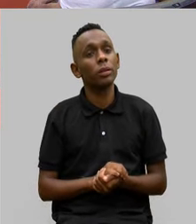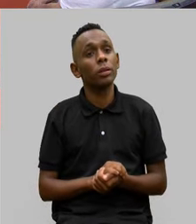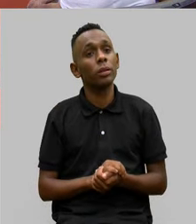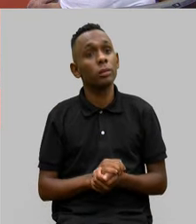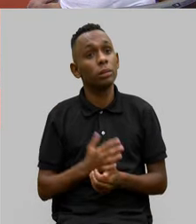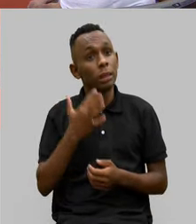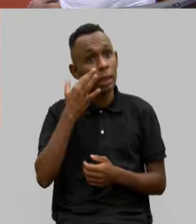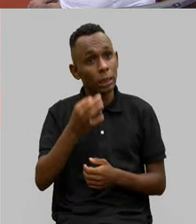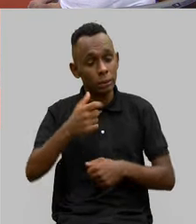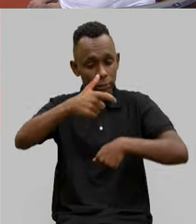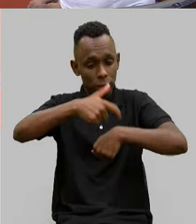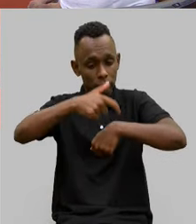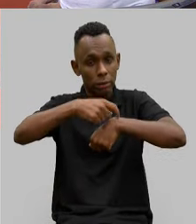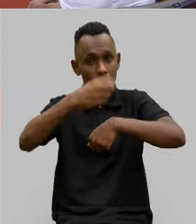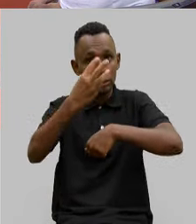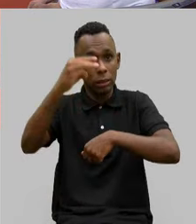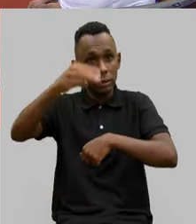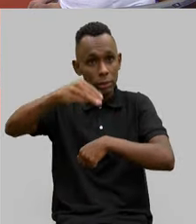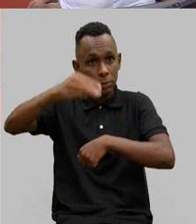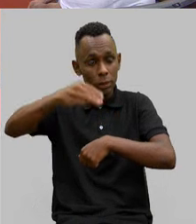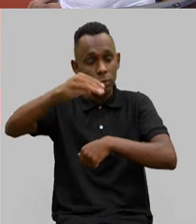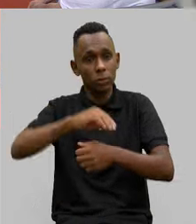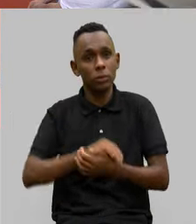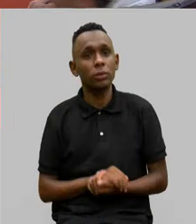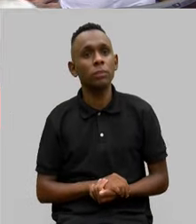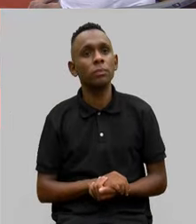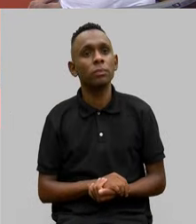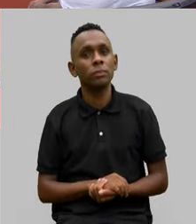atenha ao tempo de 3 minutos